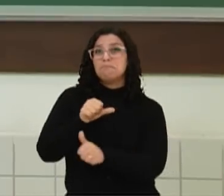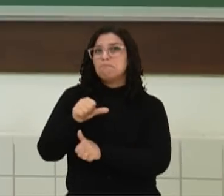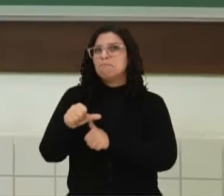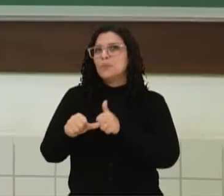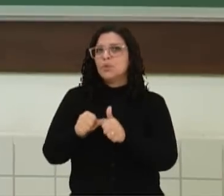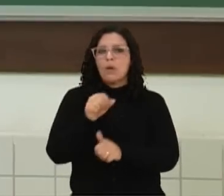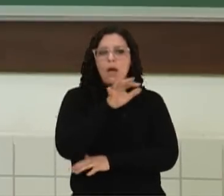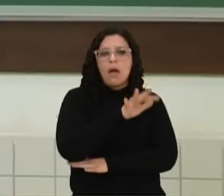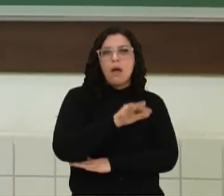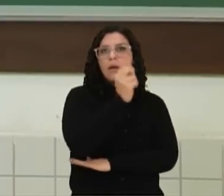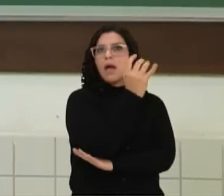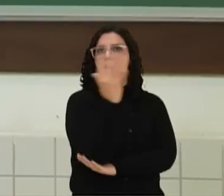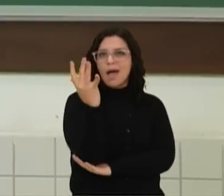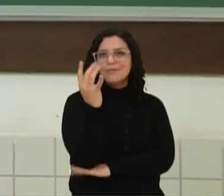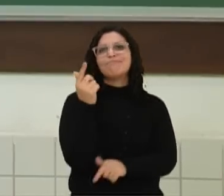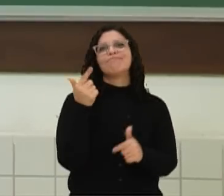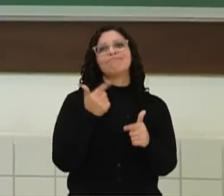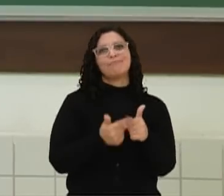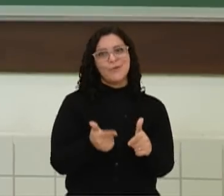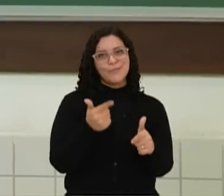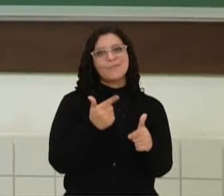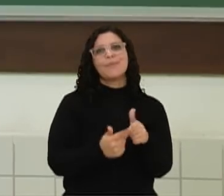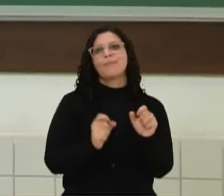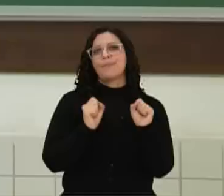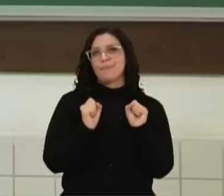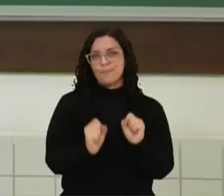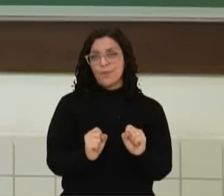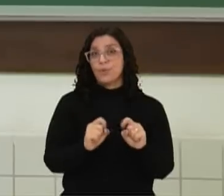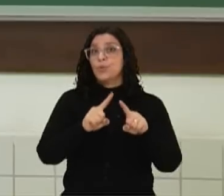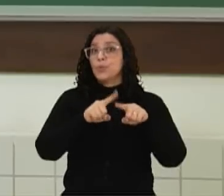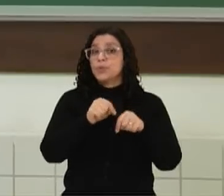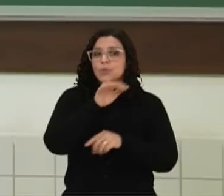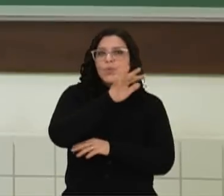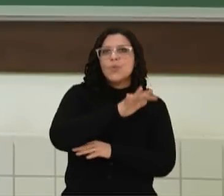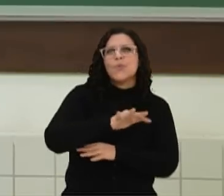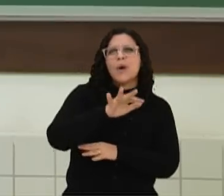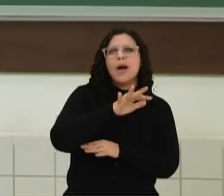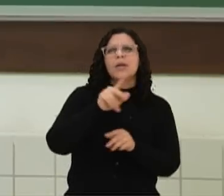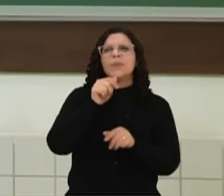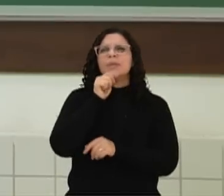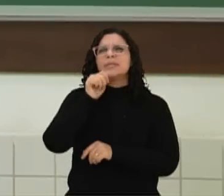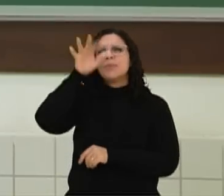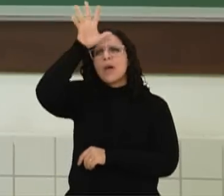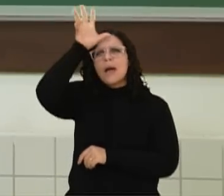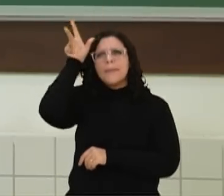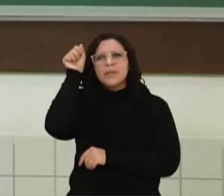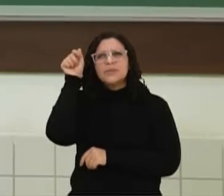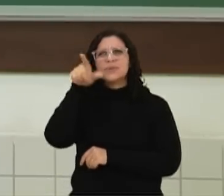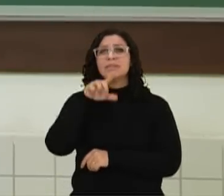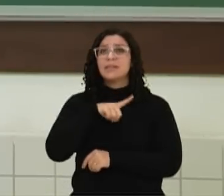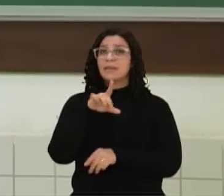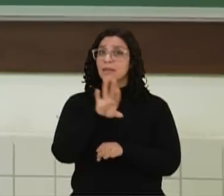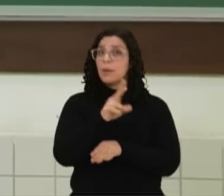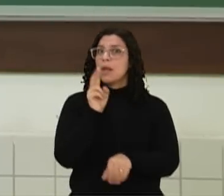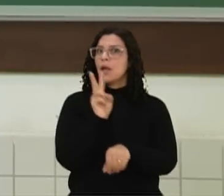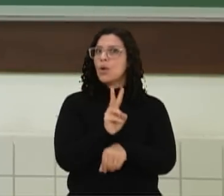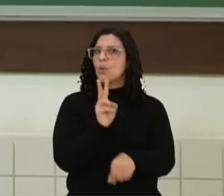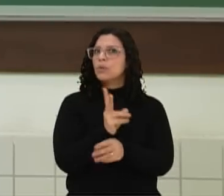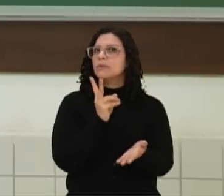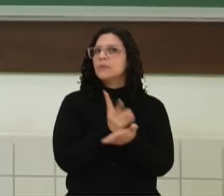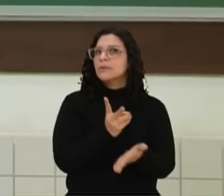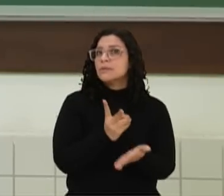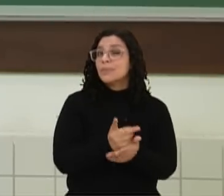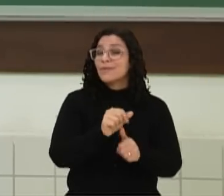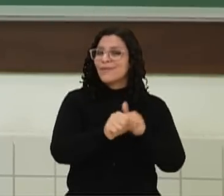aconteça ali pode gerar problemas, portanto, essas áreas, como por exemplo a Amazônia, vive em constante ameaça